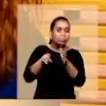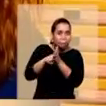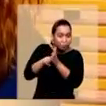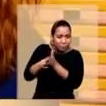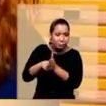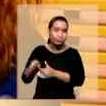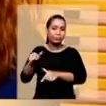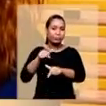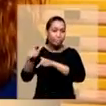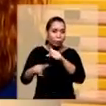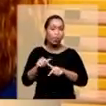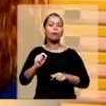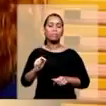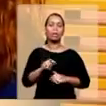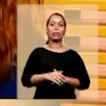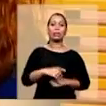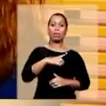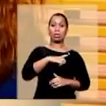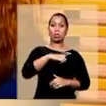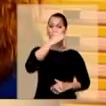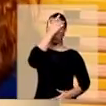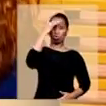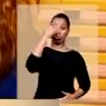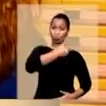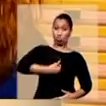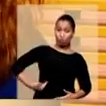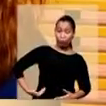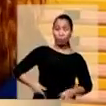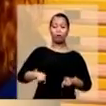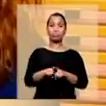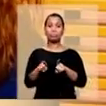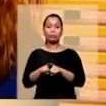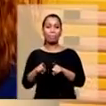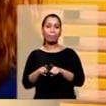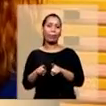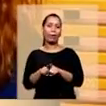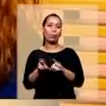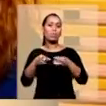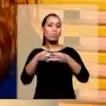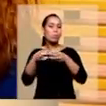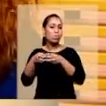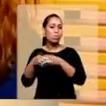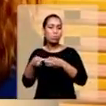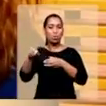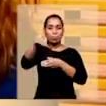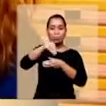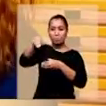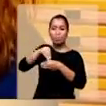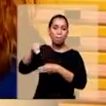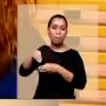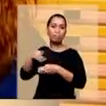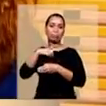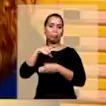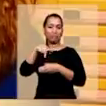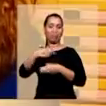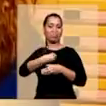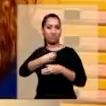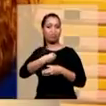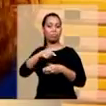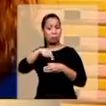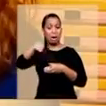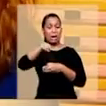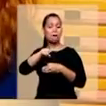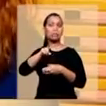é composta por poder público, parceiros, sindicatos, empregadores e trabalhadores. Então, hoje,